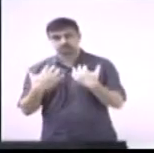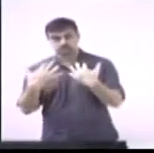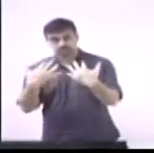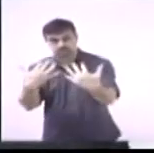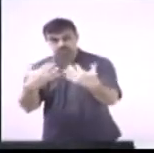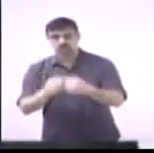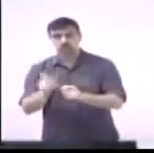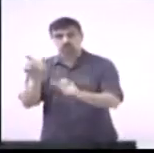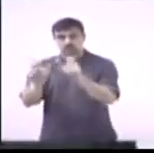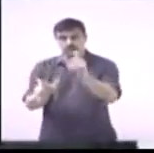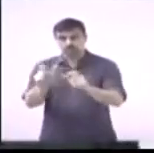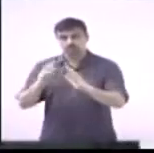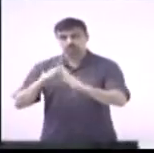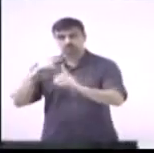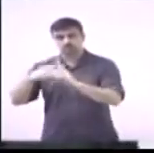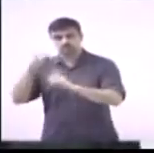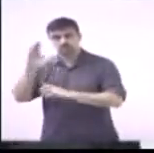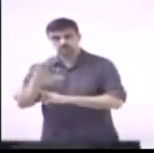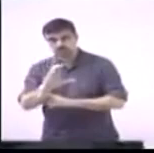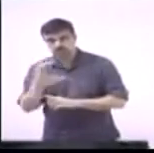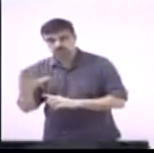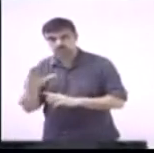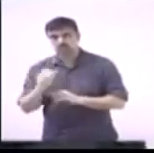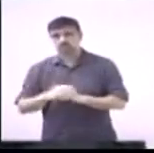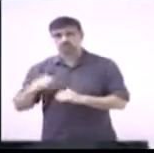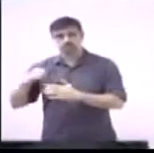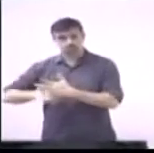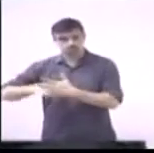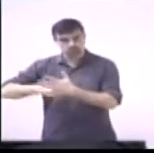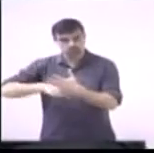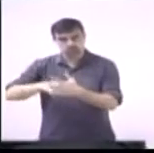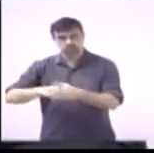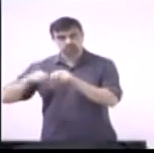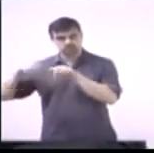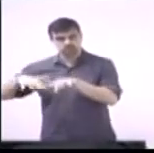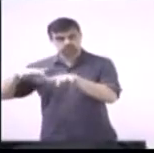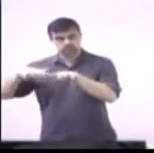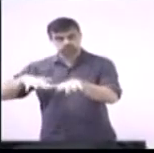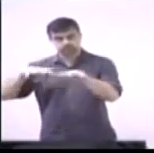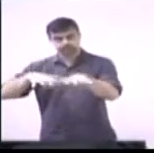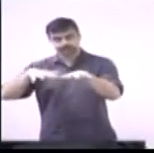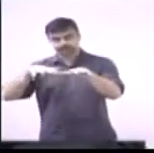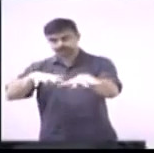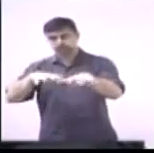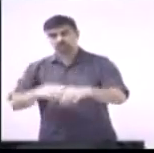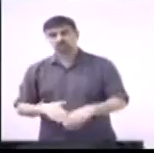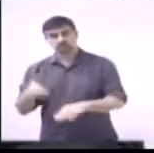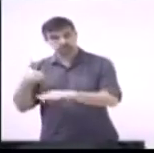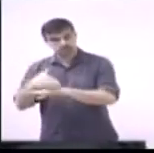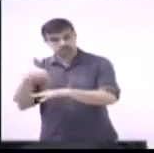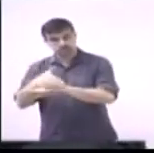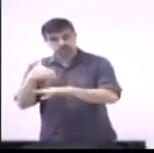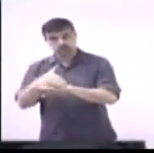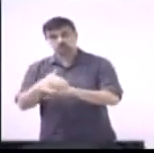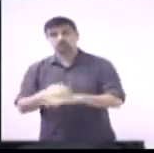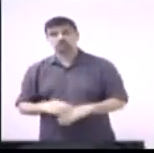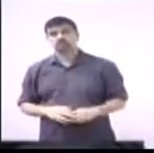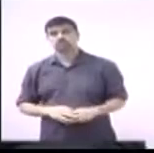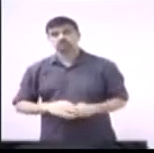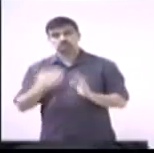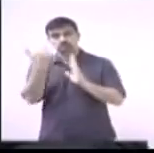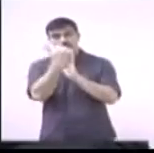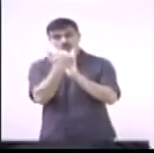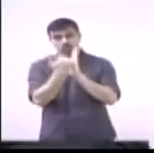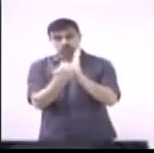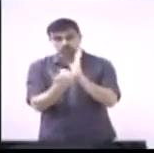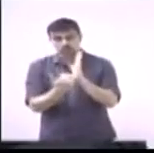membros da Igreja Católica, que foram muito assim guerreiros e assíduos na questão do